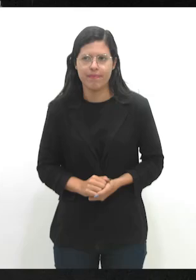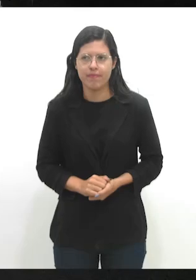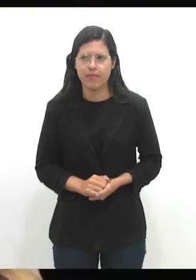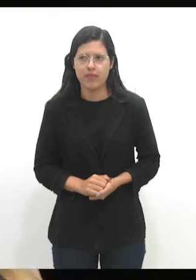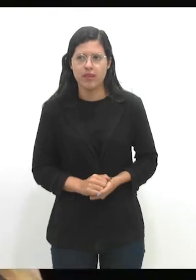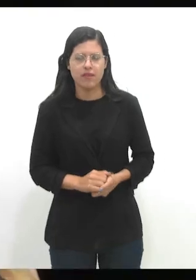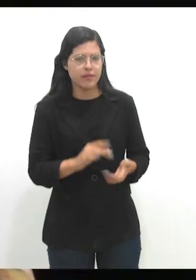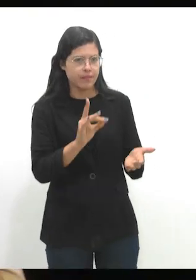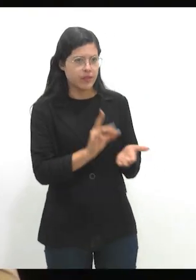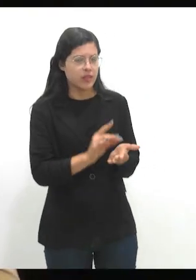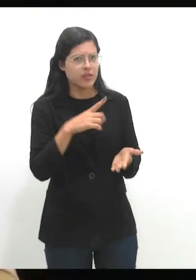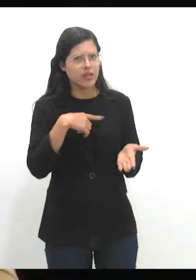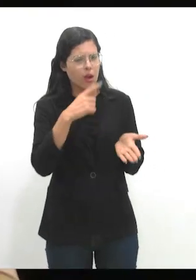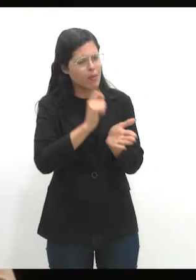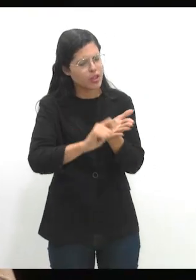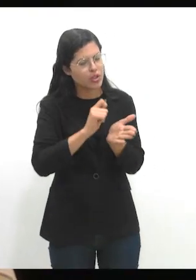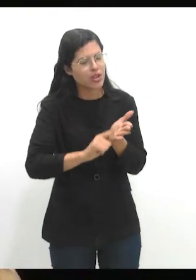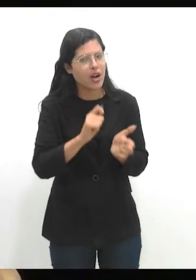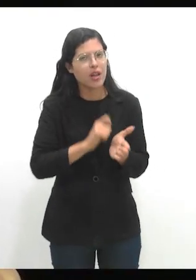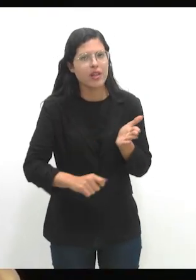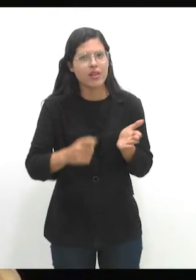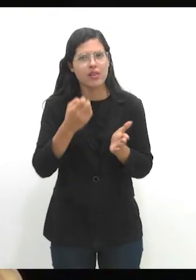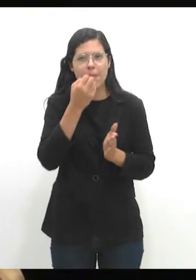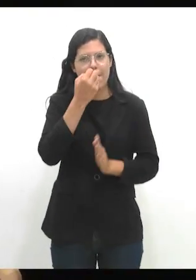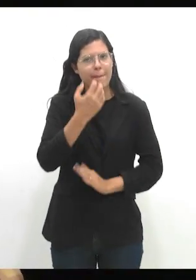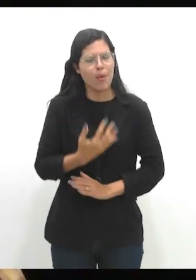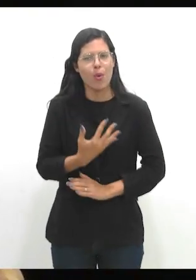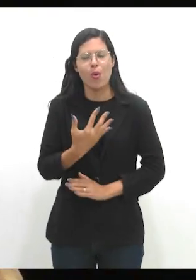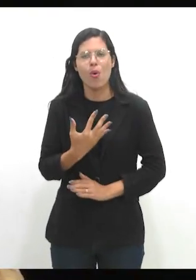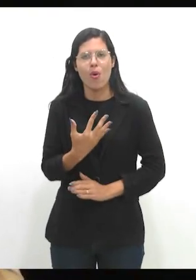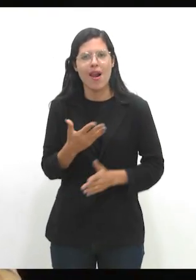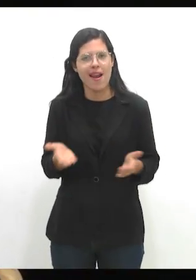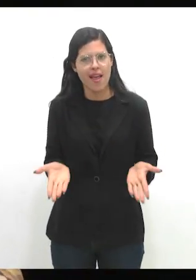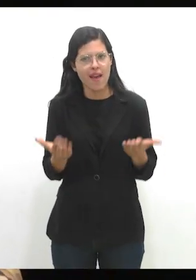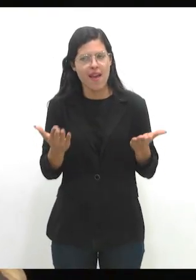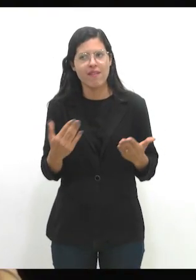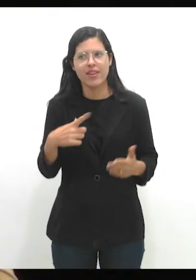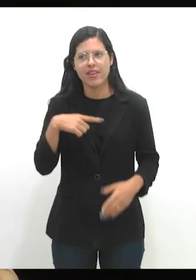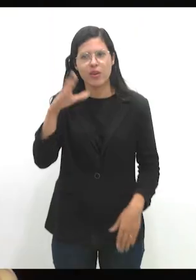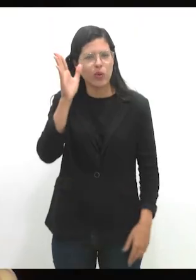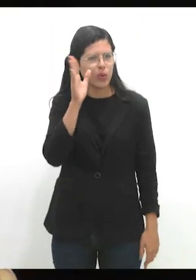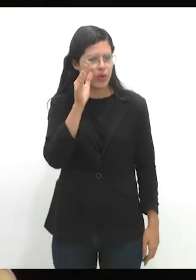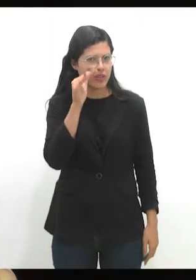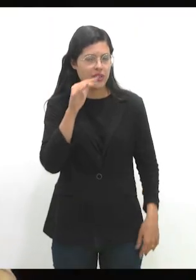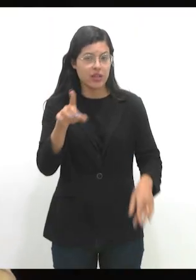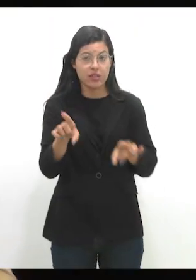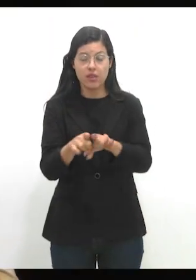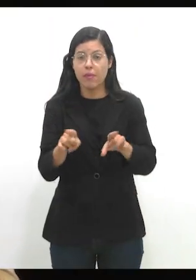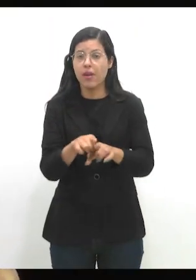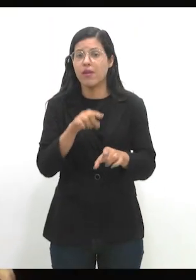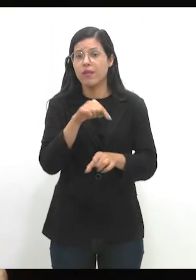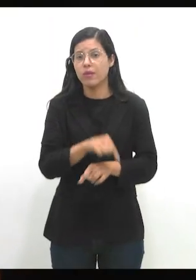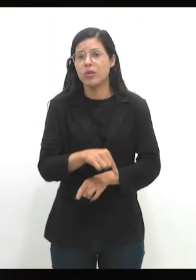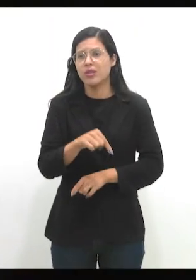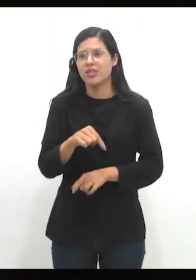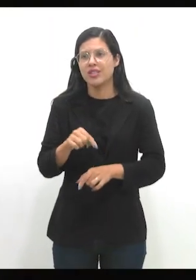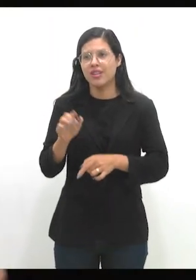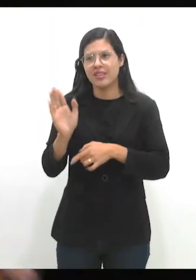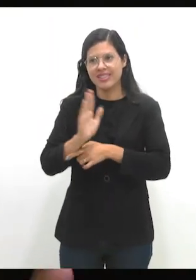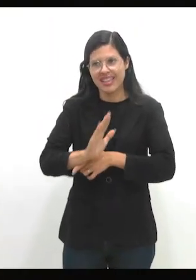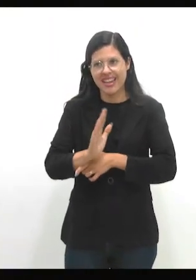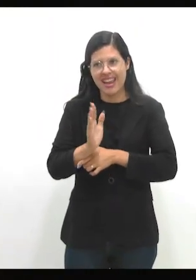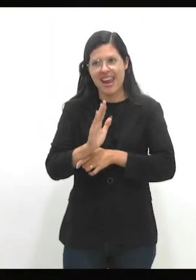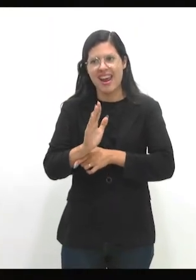você tem uma escrita muito fluida e muitas vezes até afetuosa. E cheia de curiosidades também, né? E você é um cinéfilo de